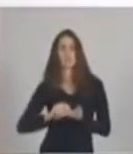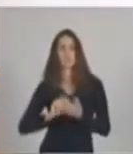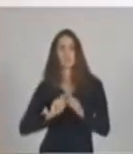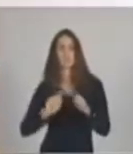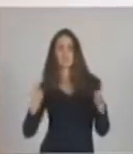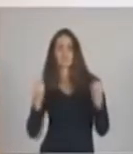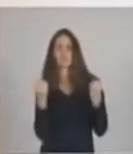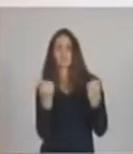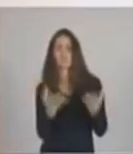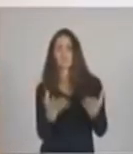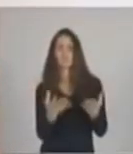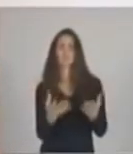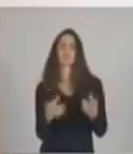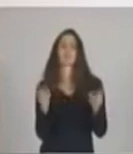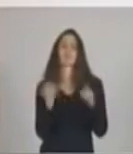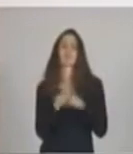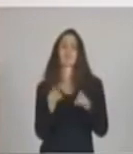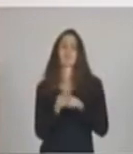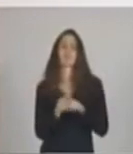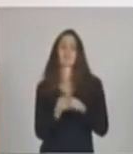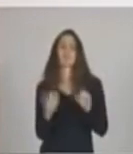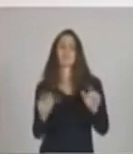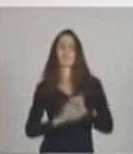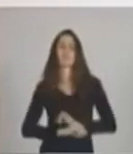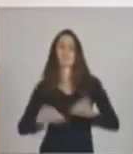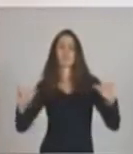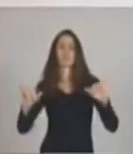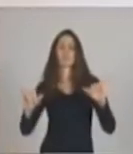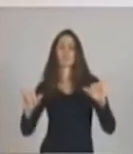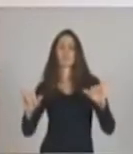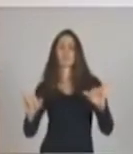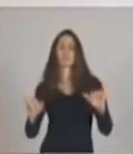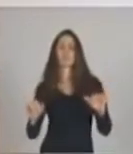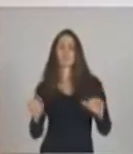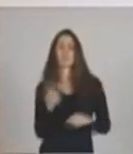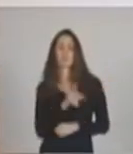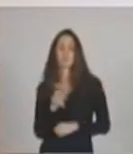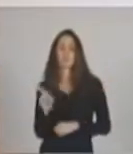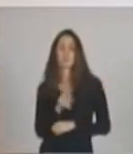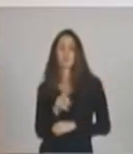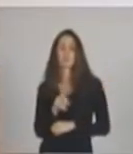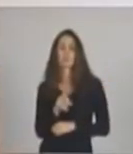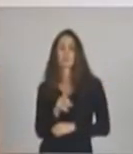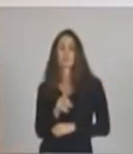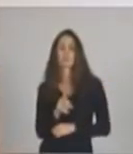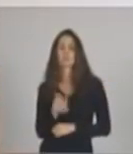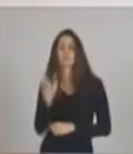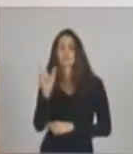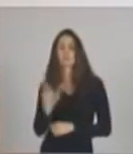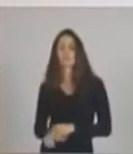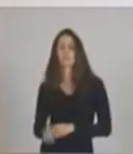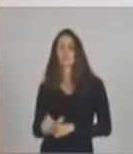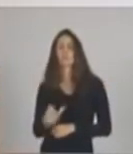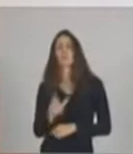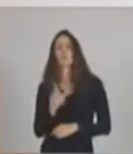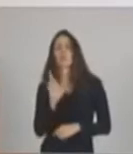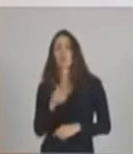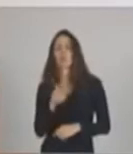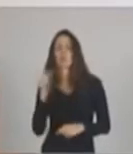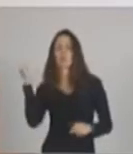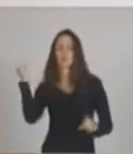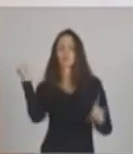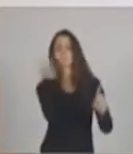passo para o senhor, eu quero também registrar um minuto de silêncio para a professora que foi assassinada,